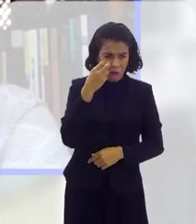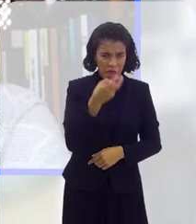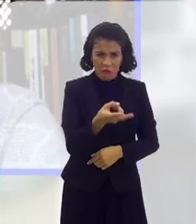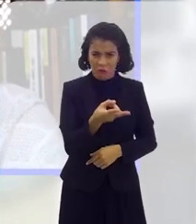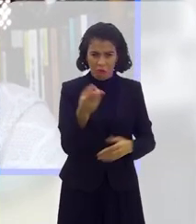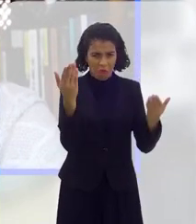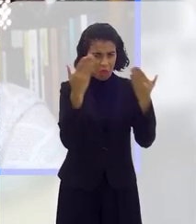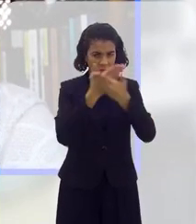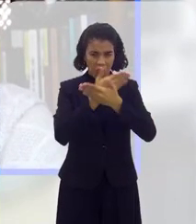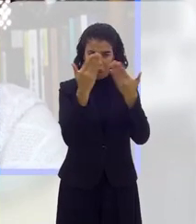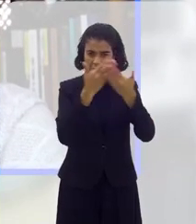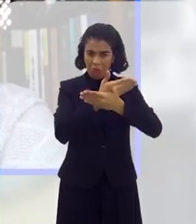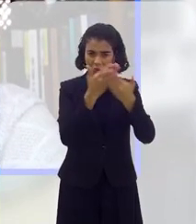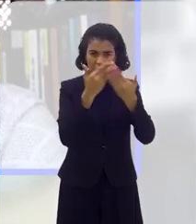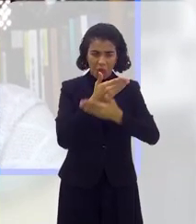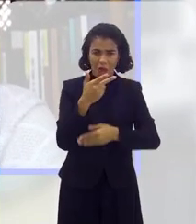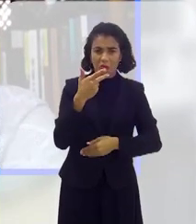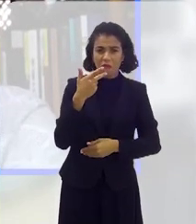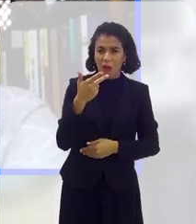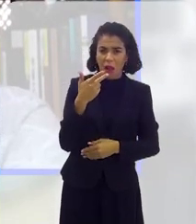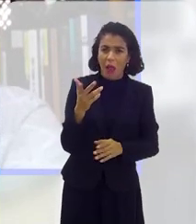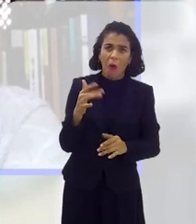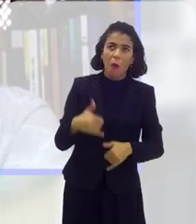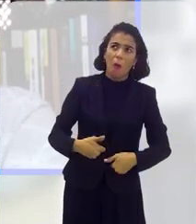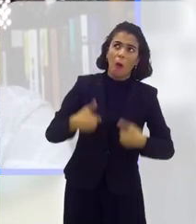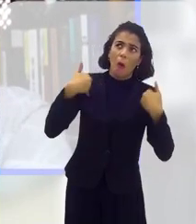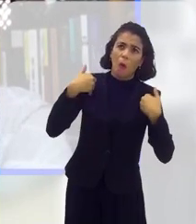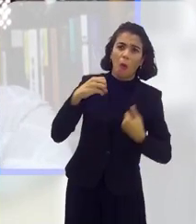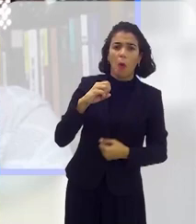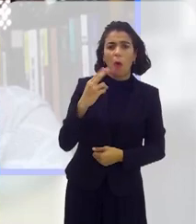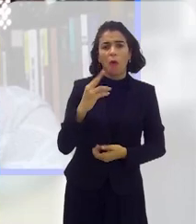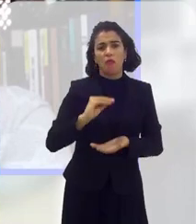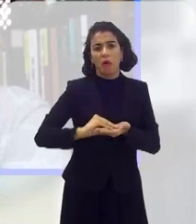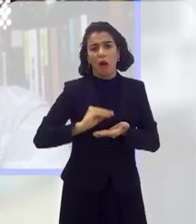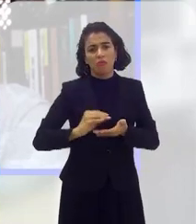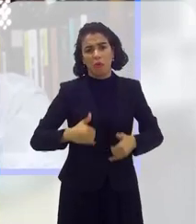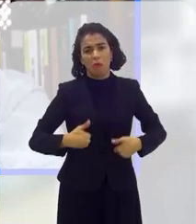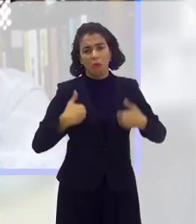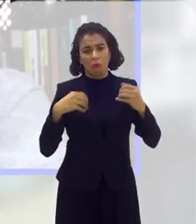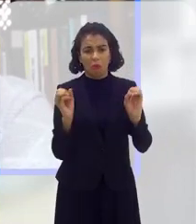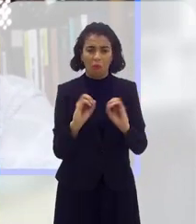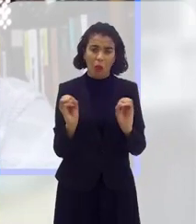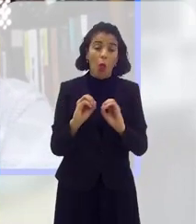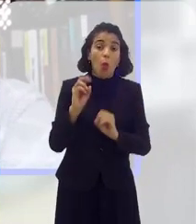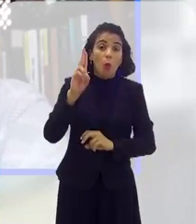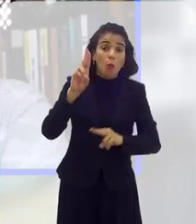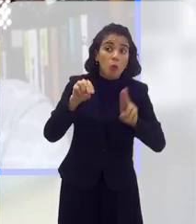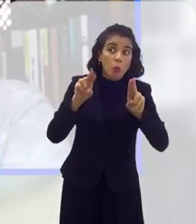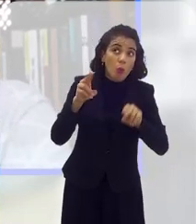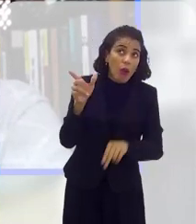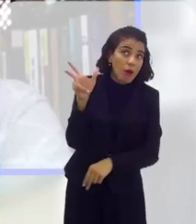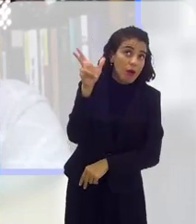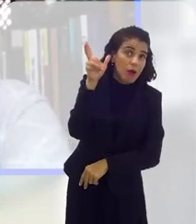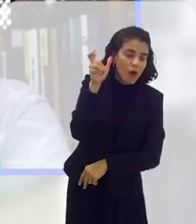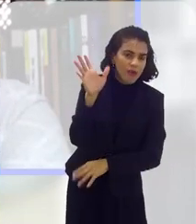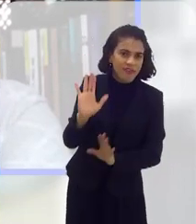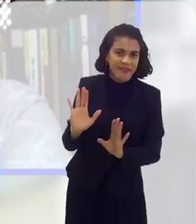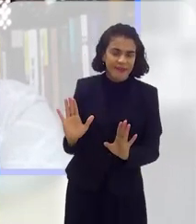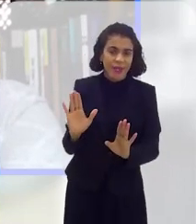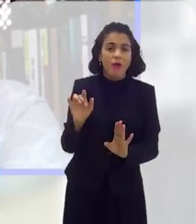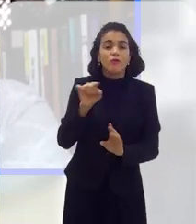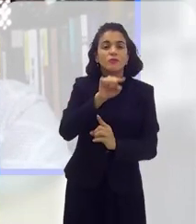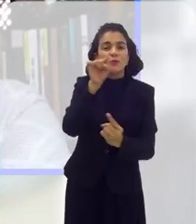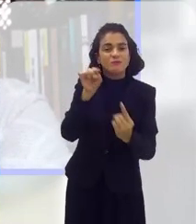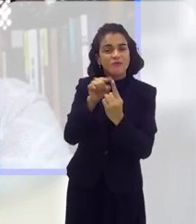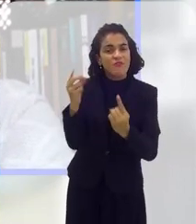vi dizer isso, e não vou dizer nem se falar isso com orgulho ou com falta de orgulho, eu nunca ouvi se falar, né? A sua intenção